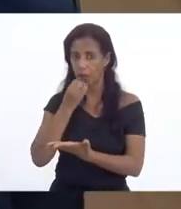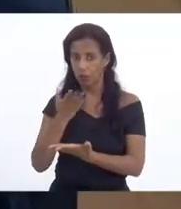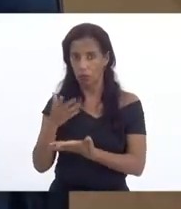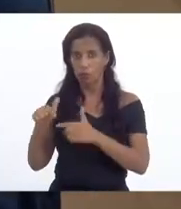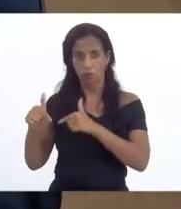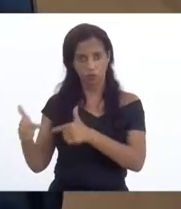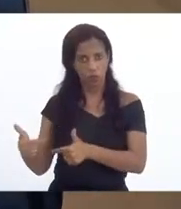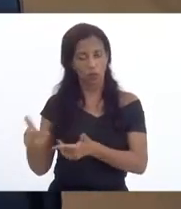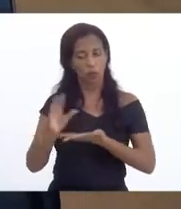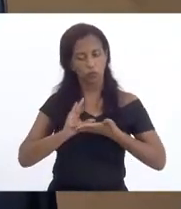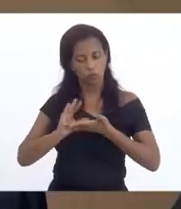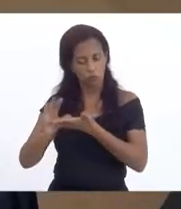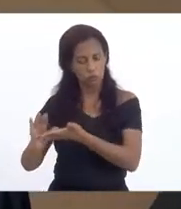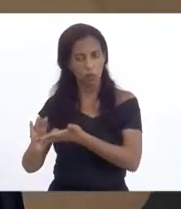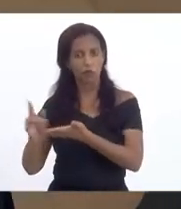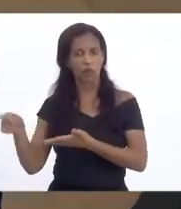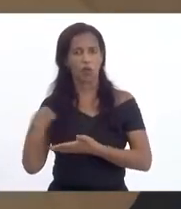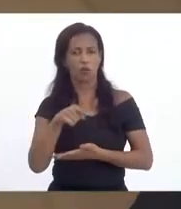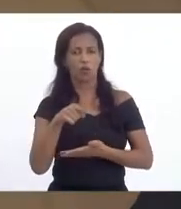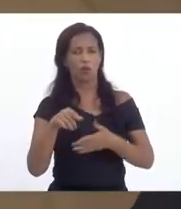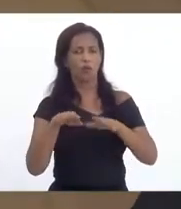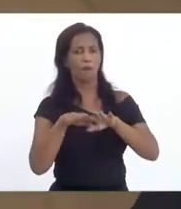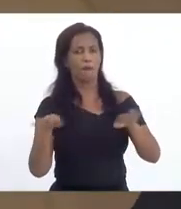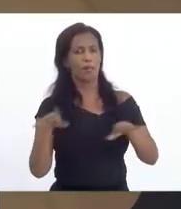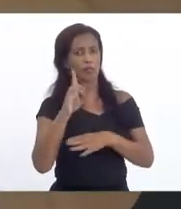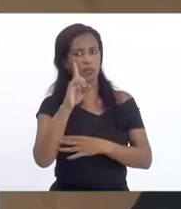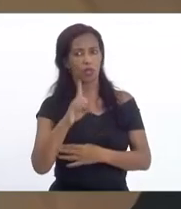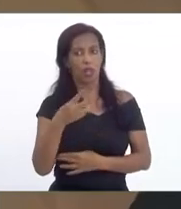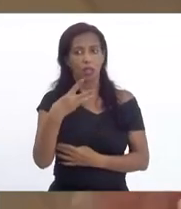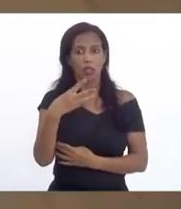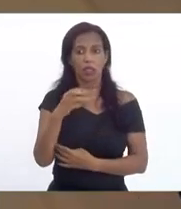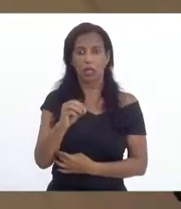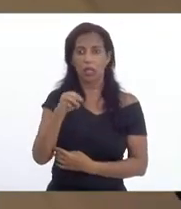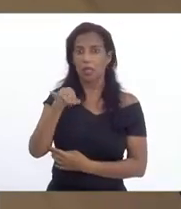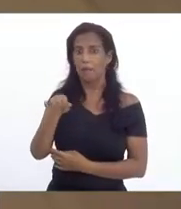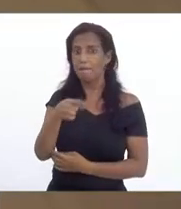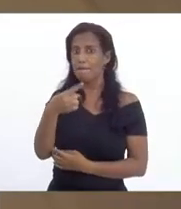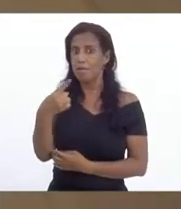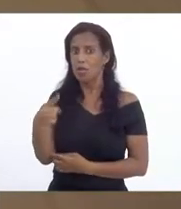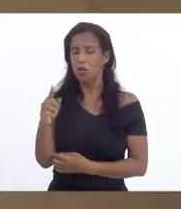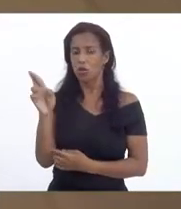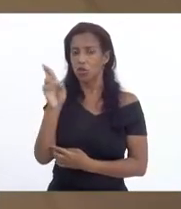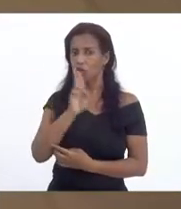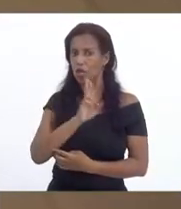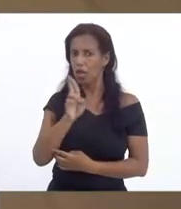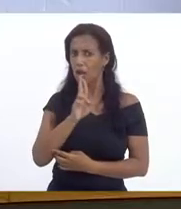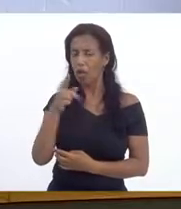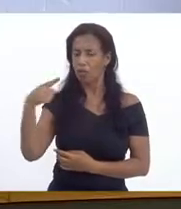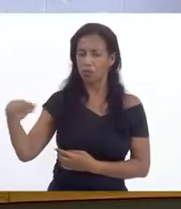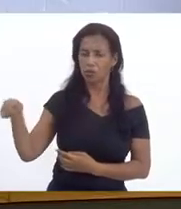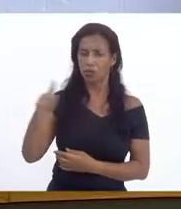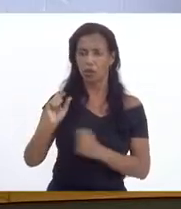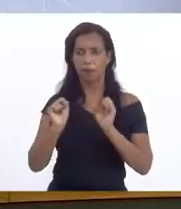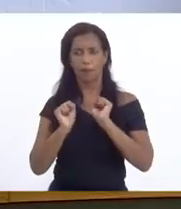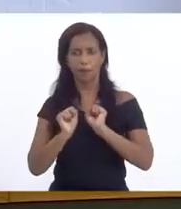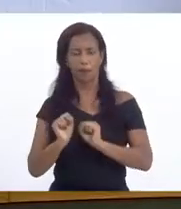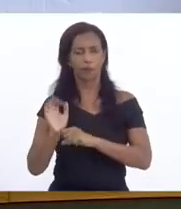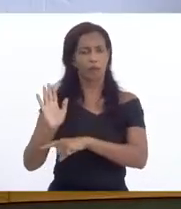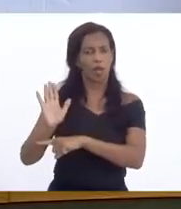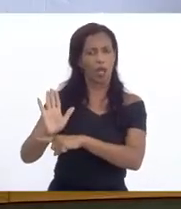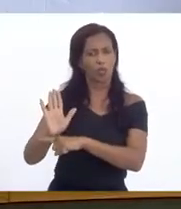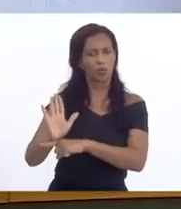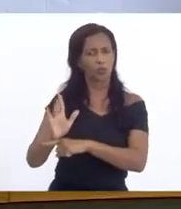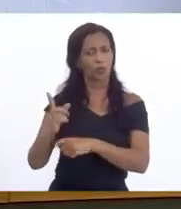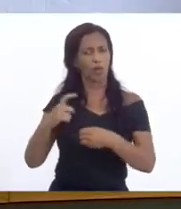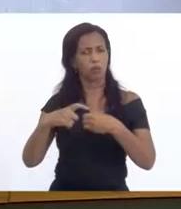vai disponibilizar, eu vou levar à mesa diretora, 30 milhões de reais para que a gente possa ajudar o